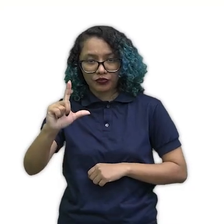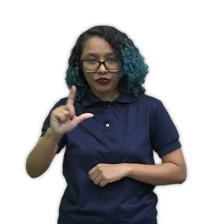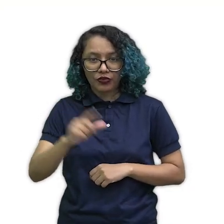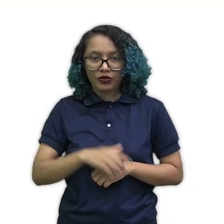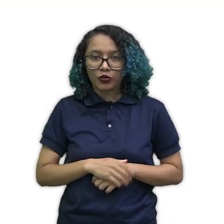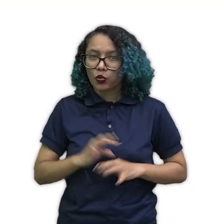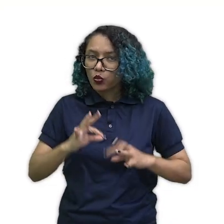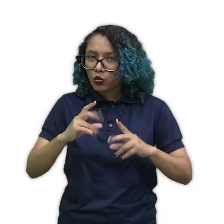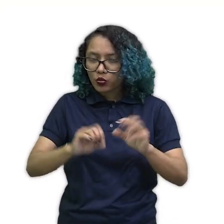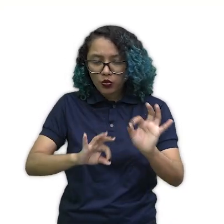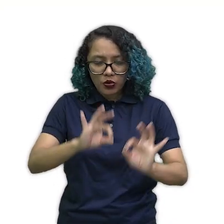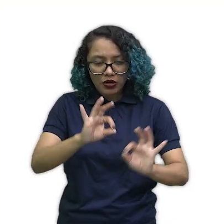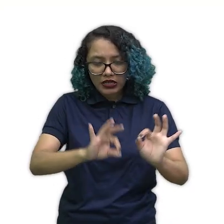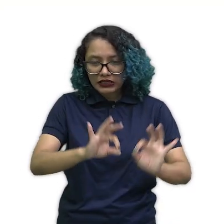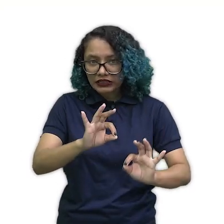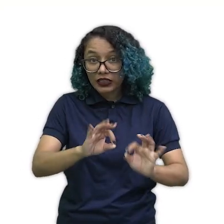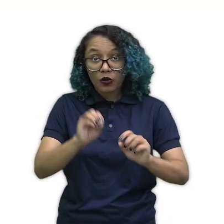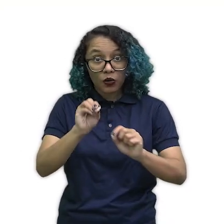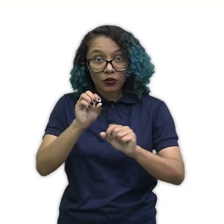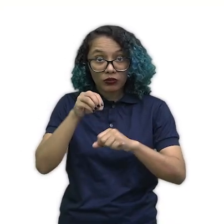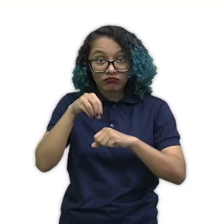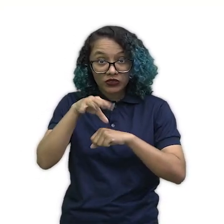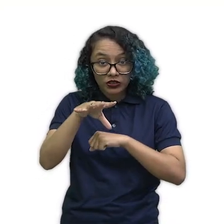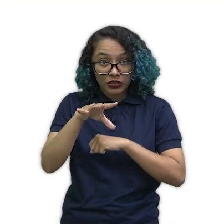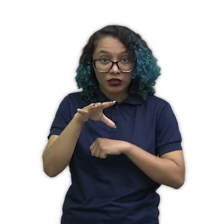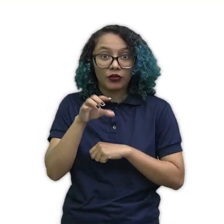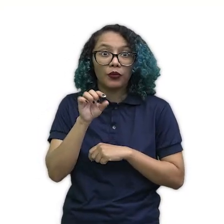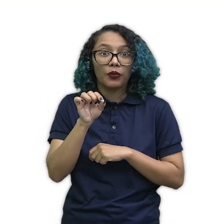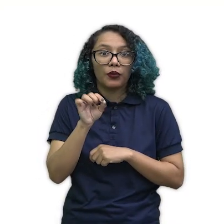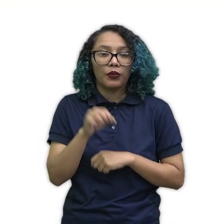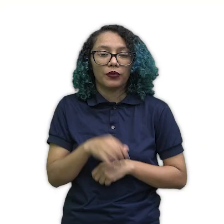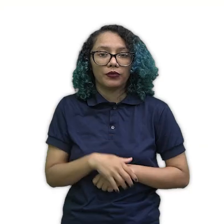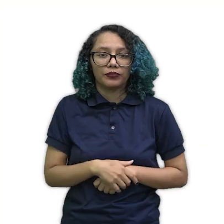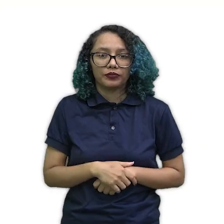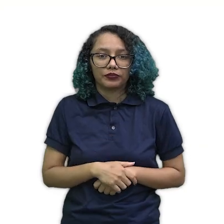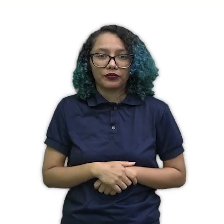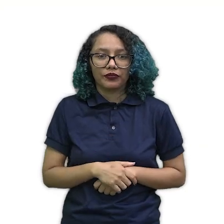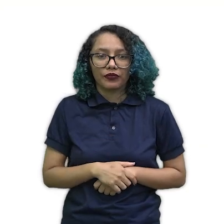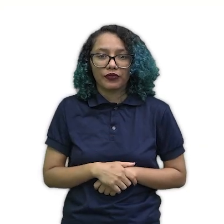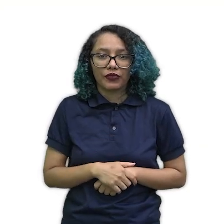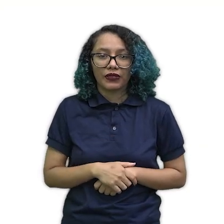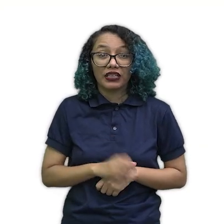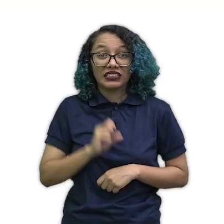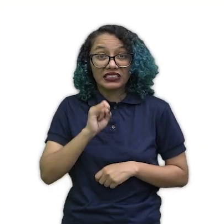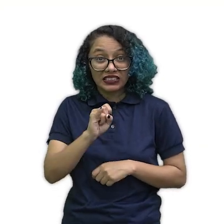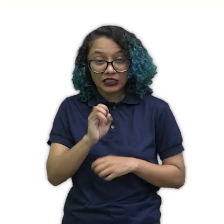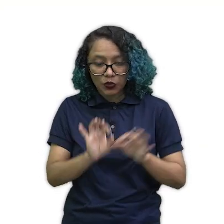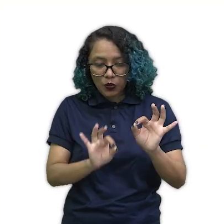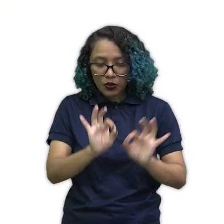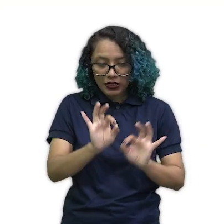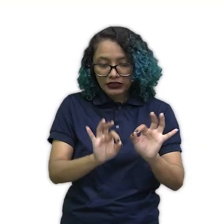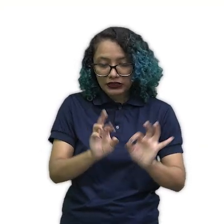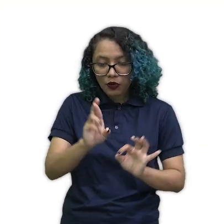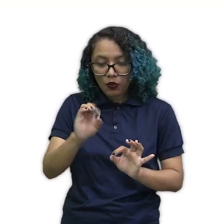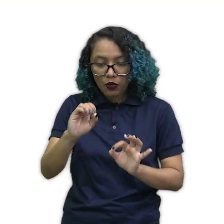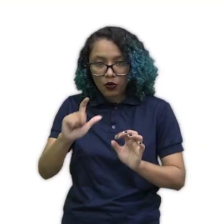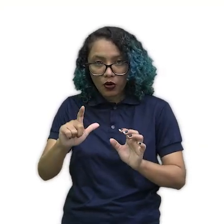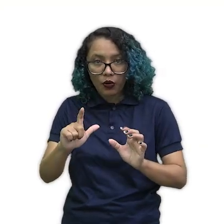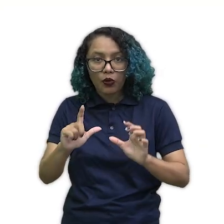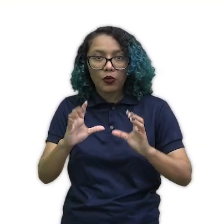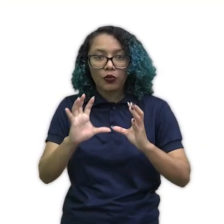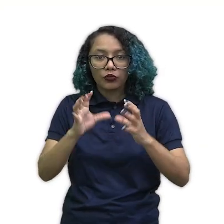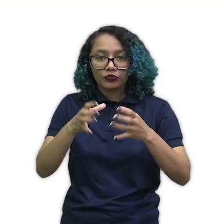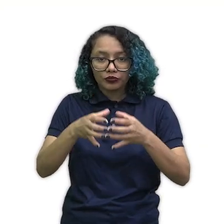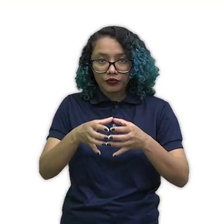está fora do lugar. Dica que eu vou te dar agora. Toda vez que você for trabalhar com rol, dê preferência